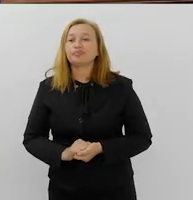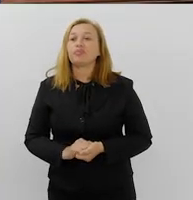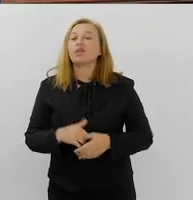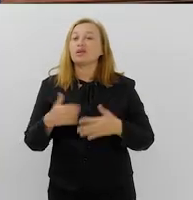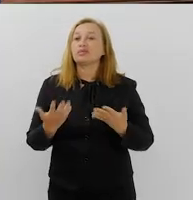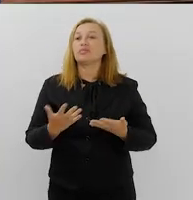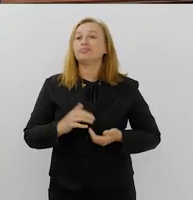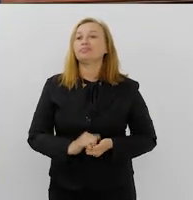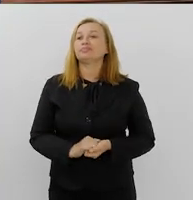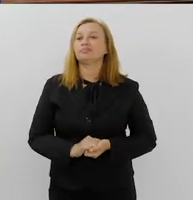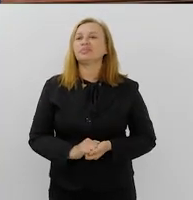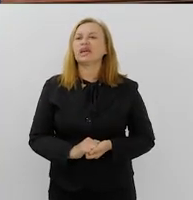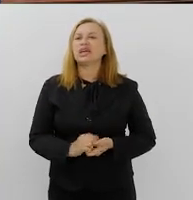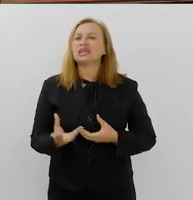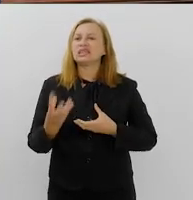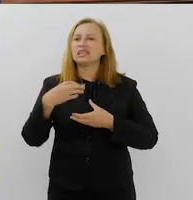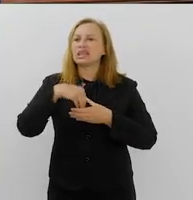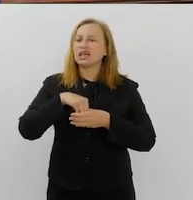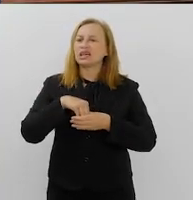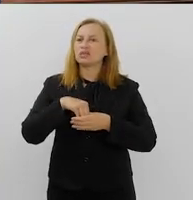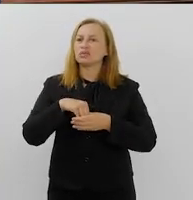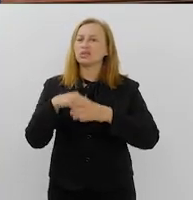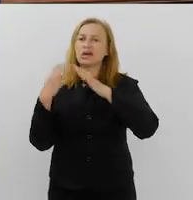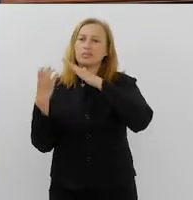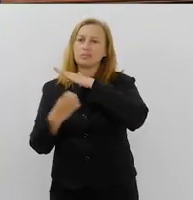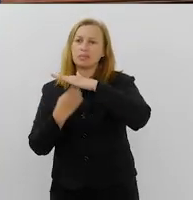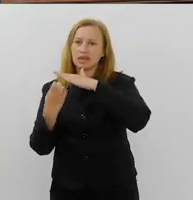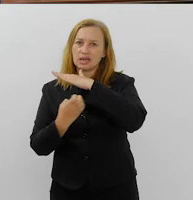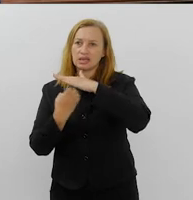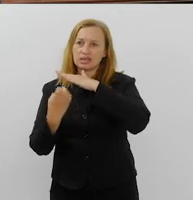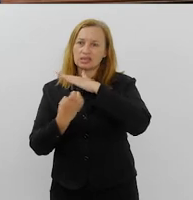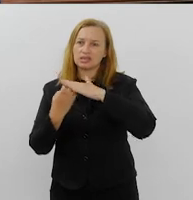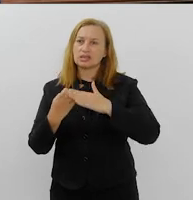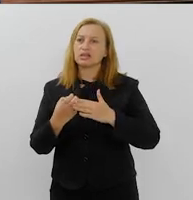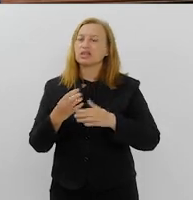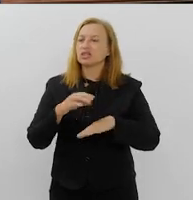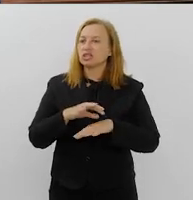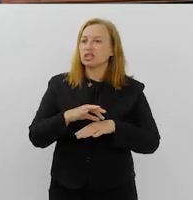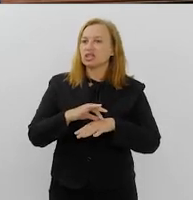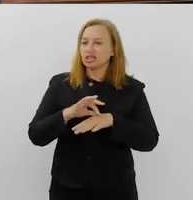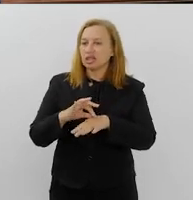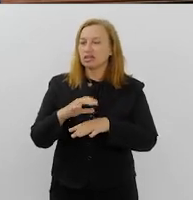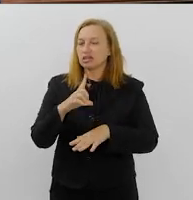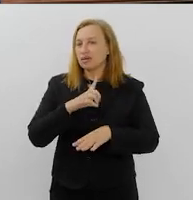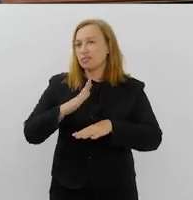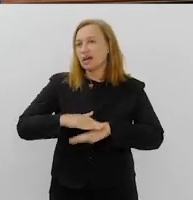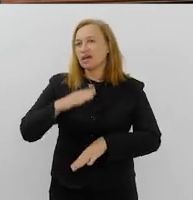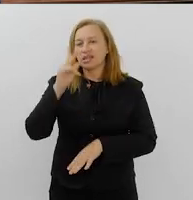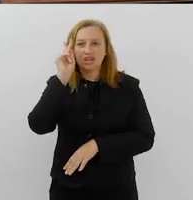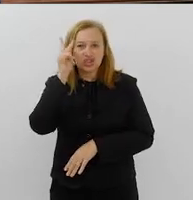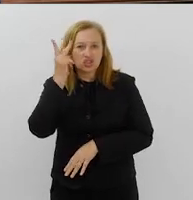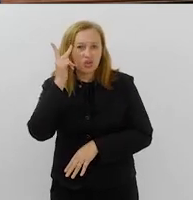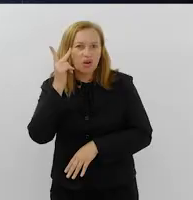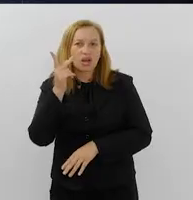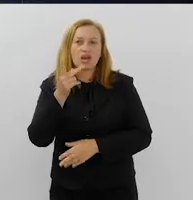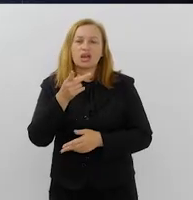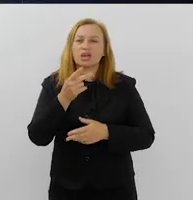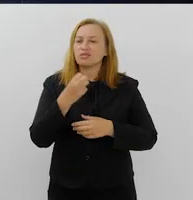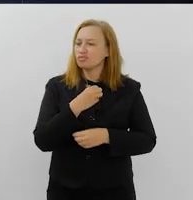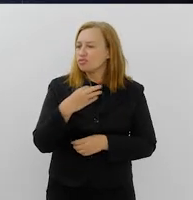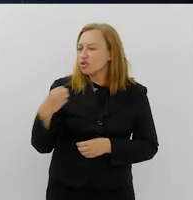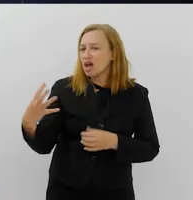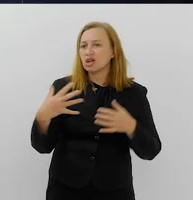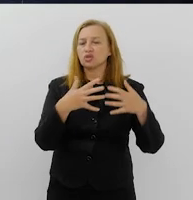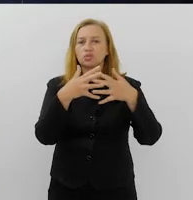mesmo. Então vamos lá. Dentro do transporte, o que a gente mais tem é histórias, né? Porque as